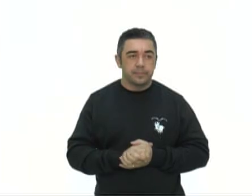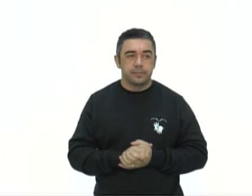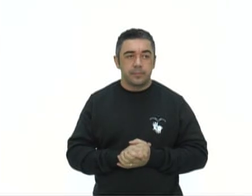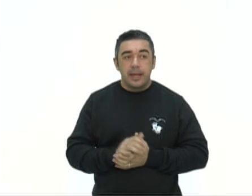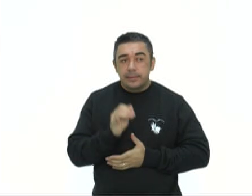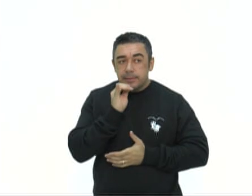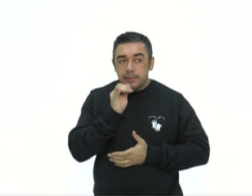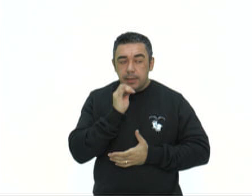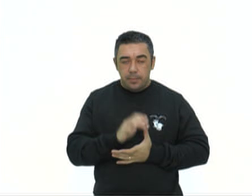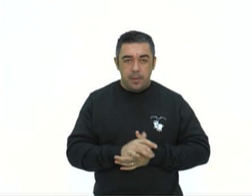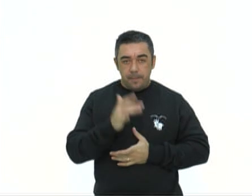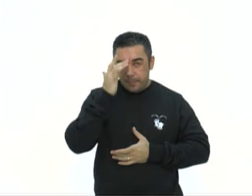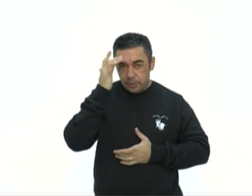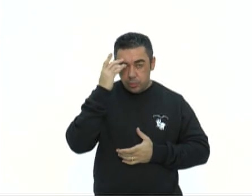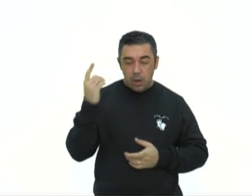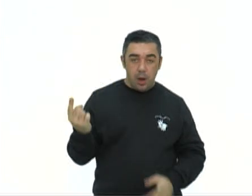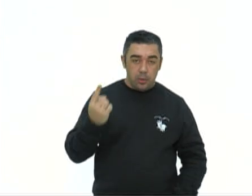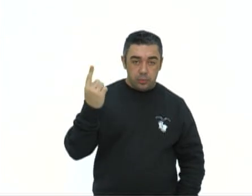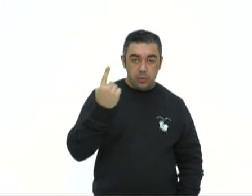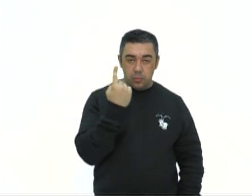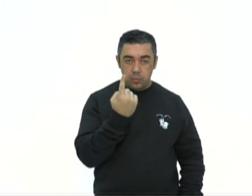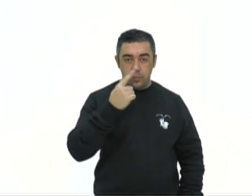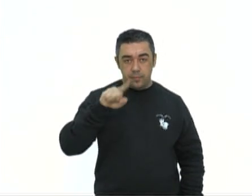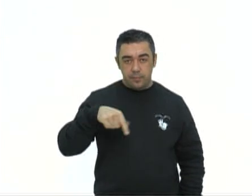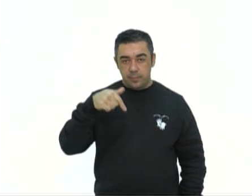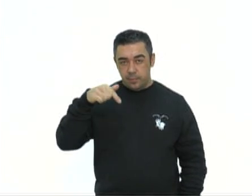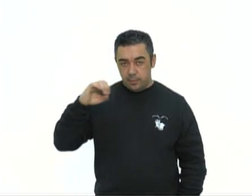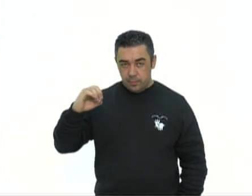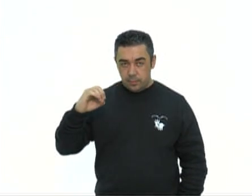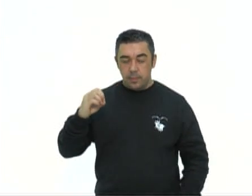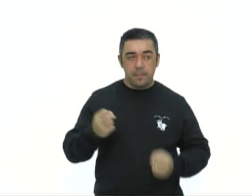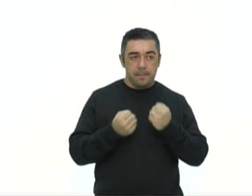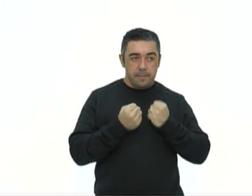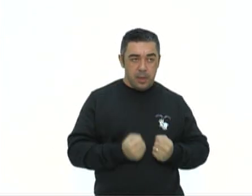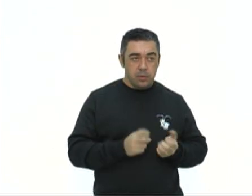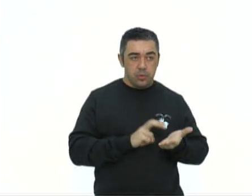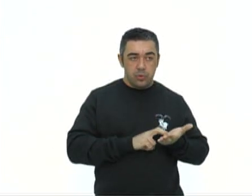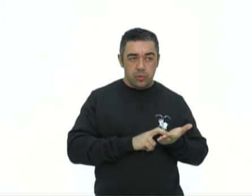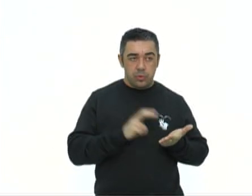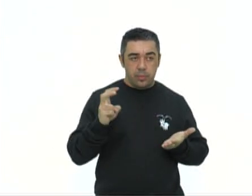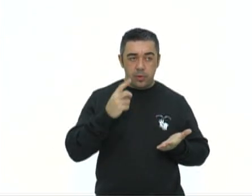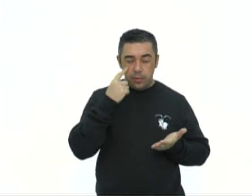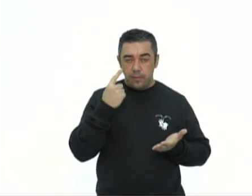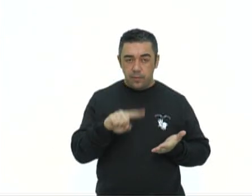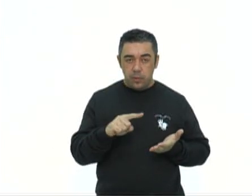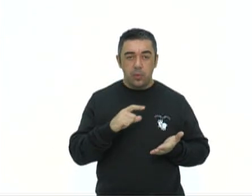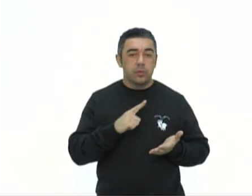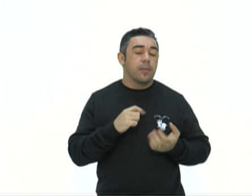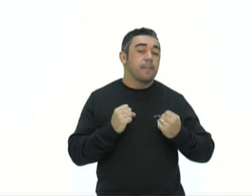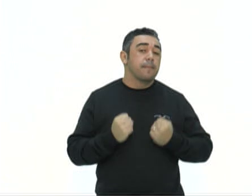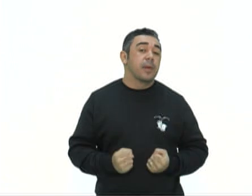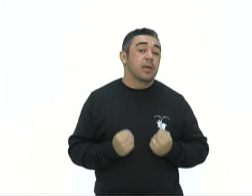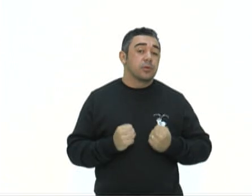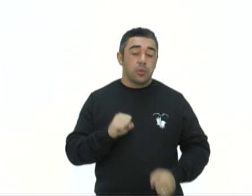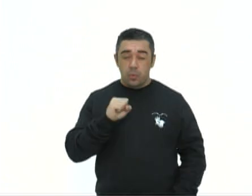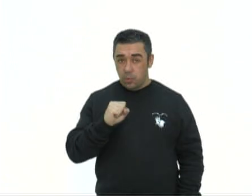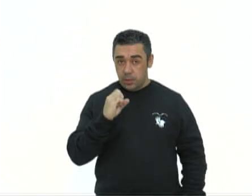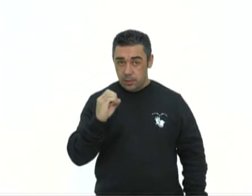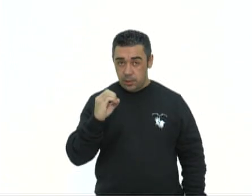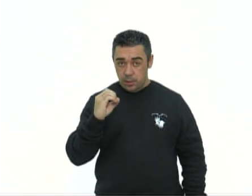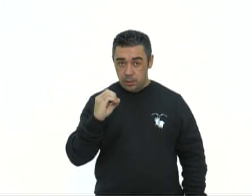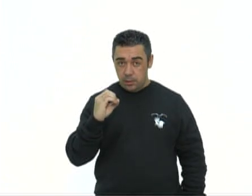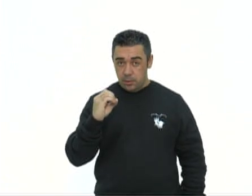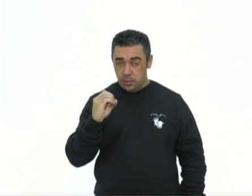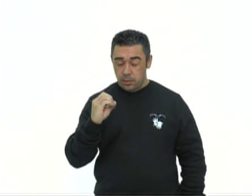Por exemplo, um rapaz cuja altura é 1,70 m se pesou pela manhã e constatou que estava pesando 80 quilos,